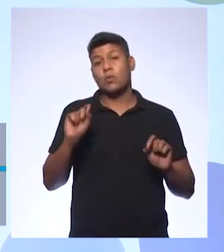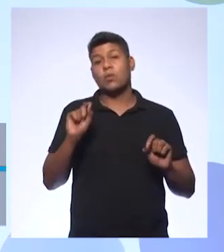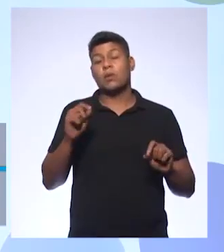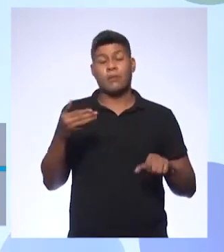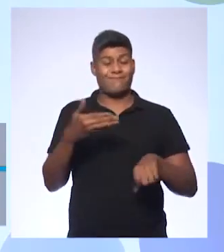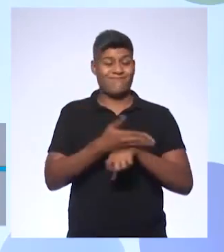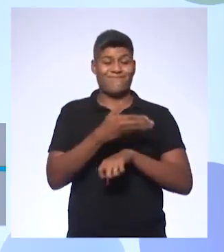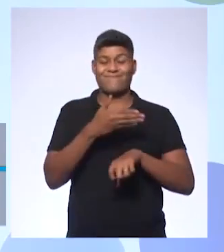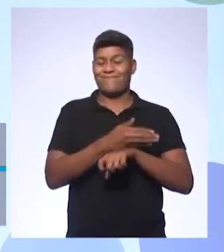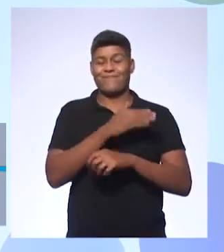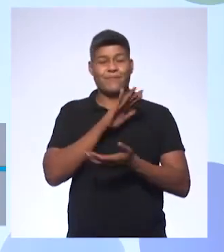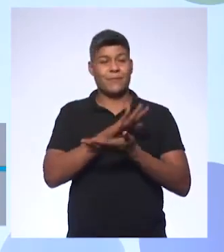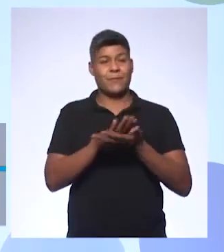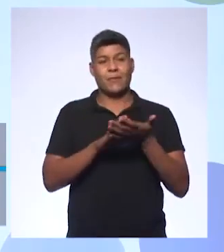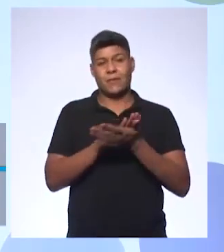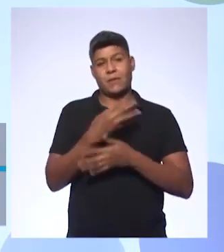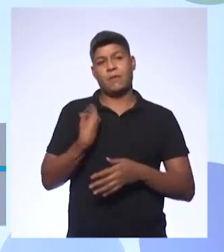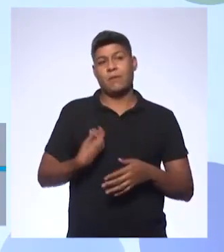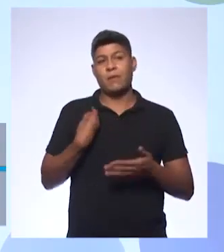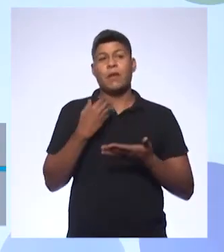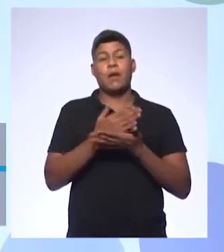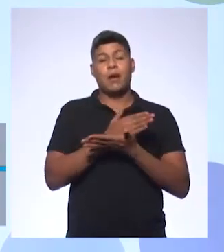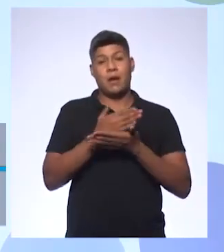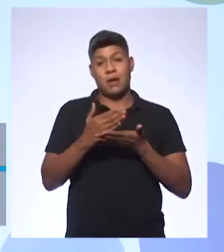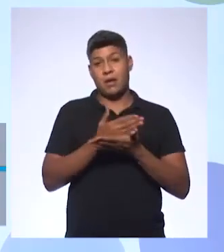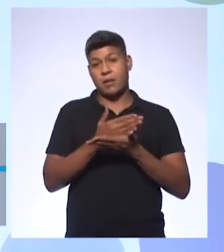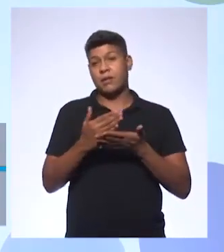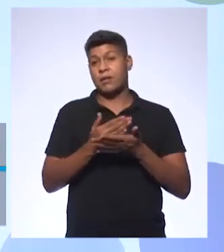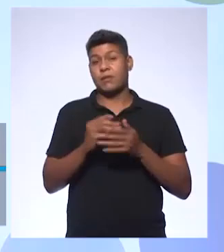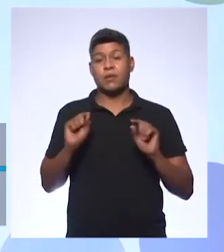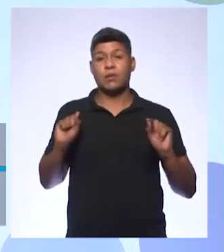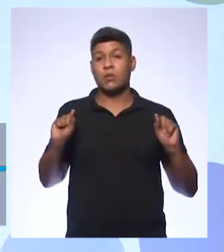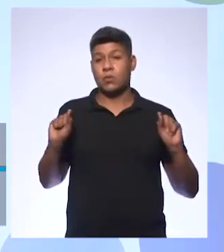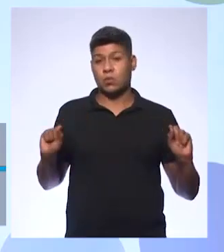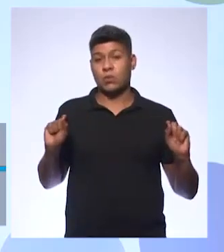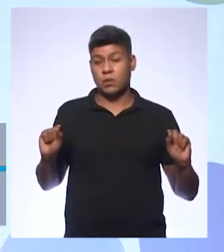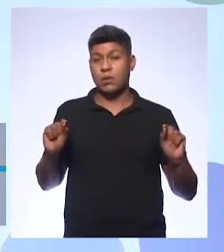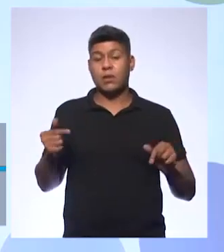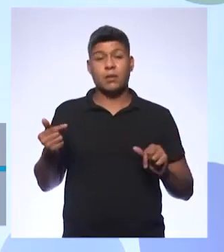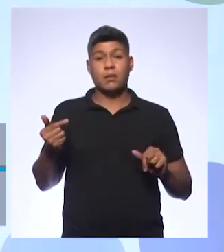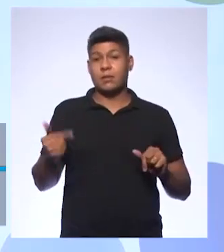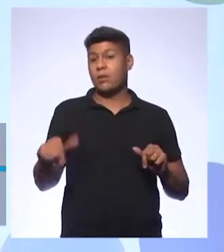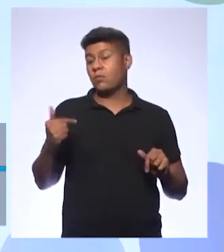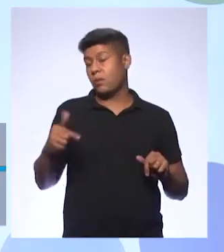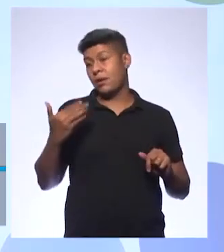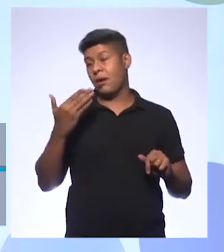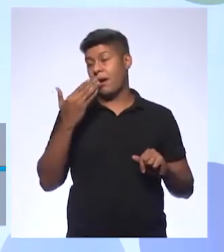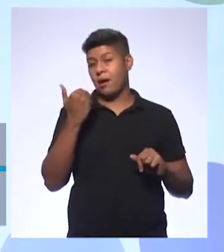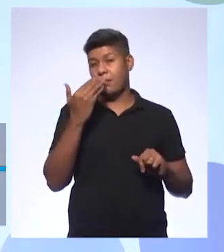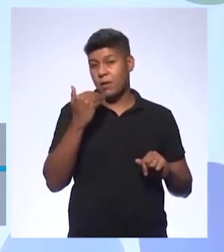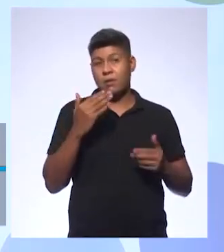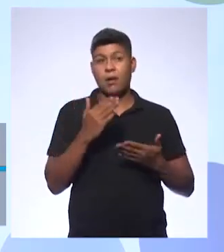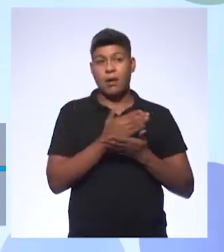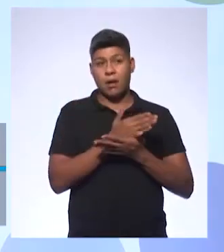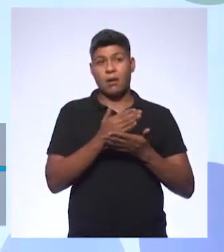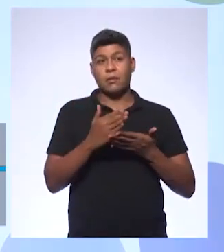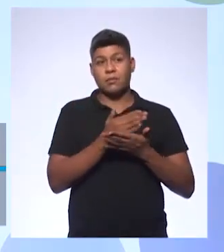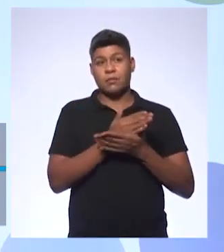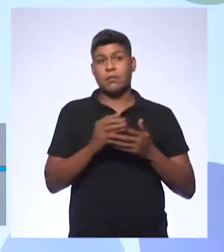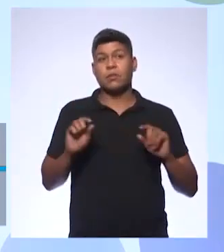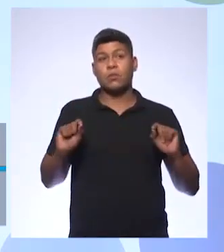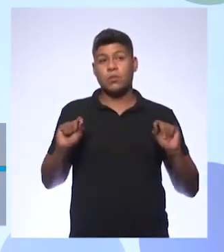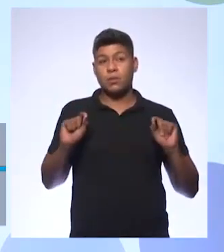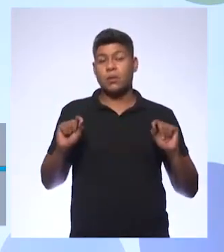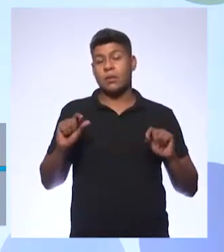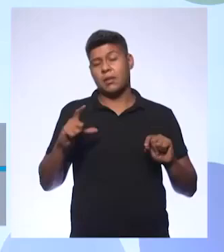acessos e as mínimas condições de vida. E muitas vezes essas mínimas condições de vida é não ter alimento, e muitas vezes a gente coloca, né, eu acho que